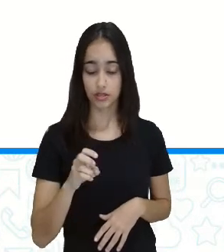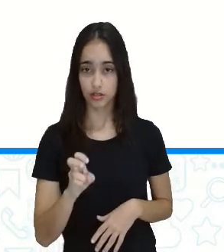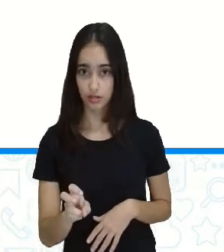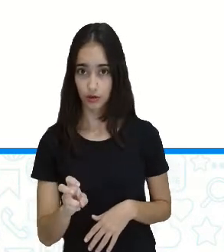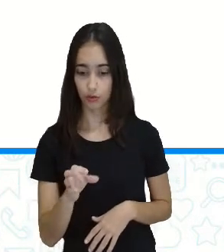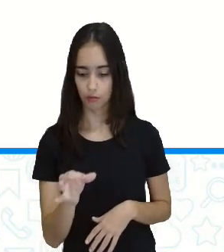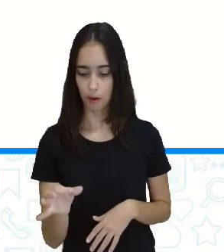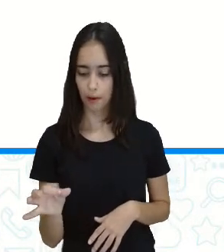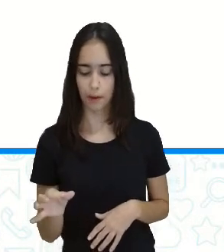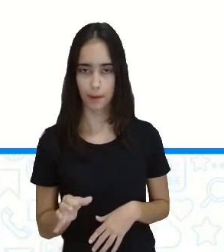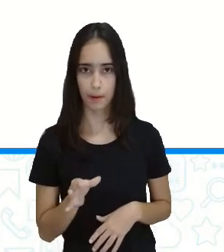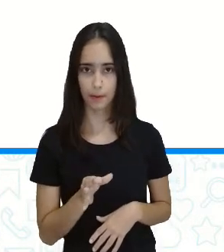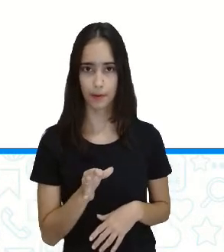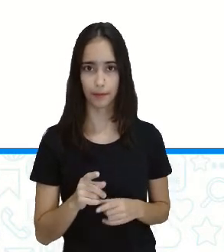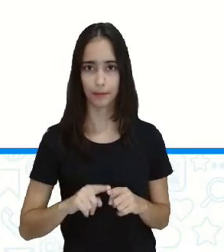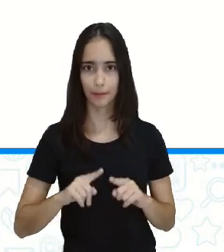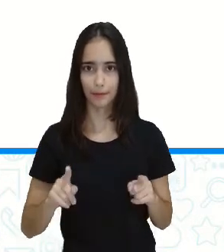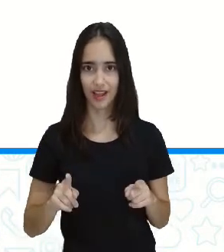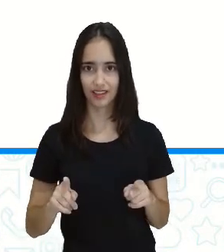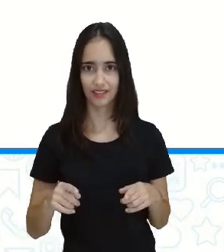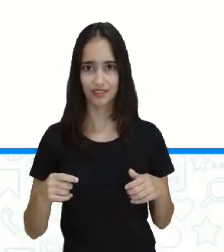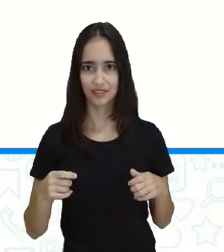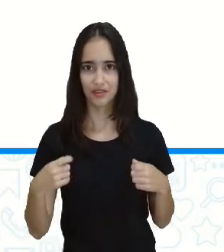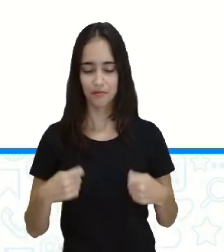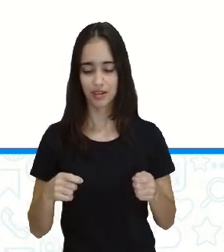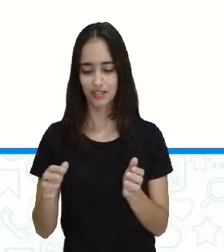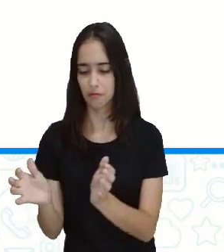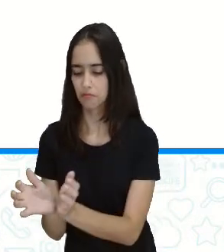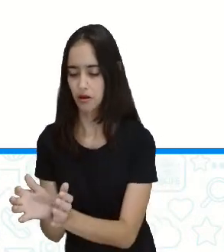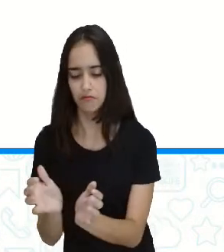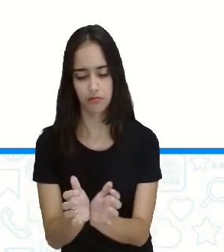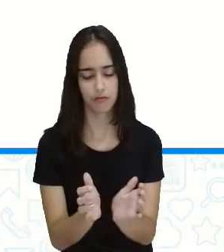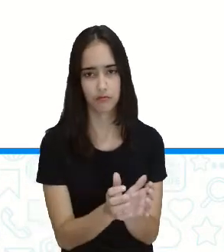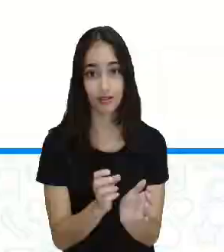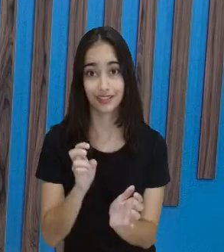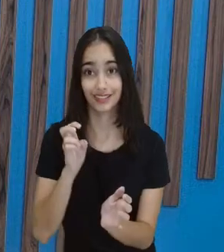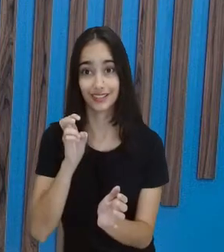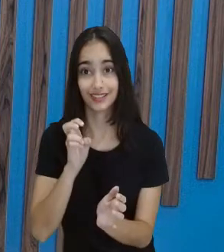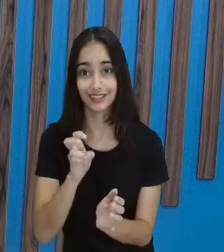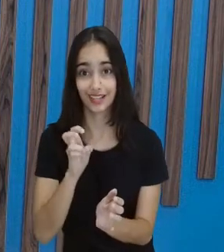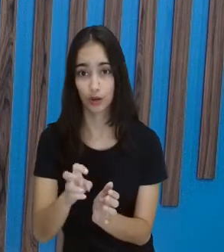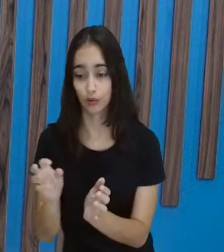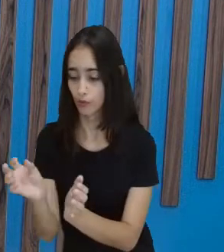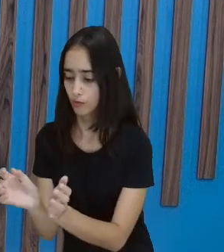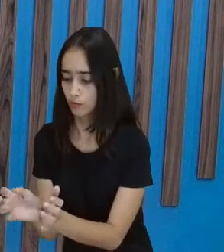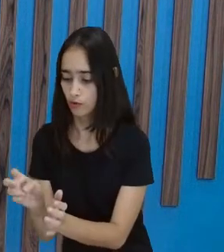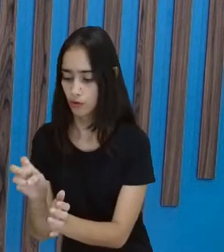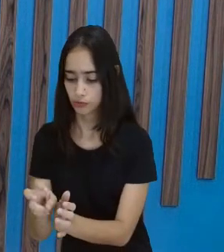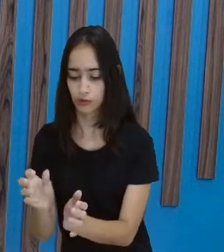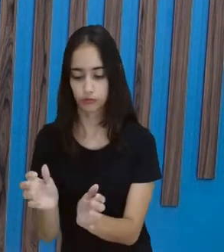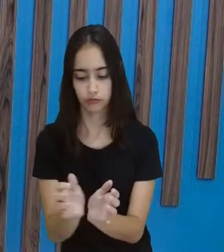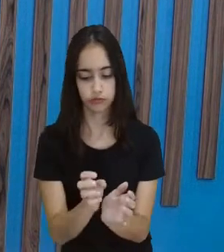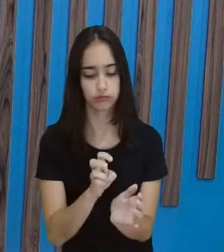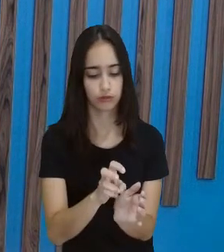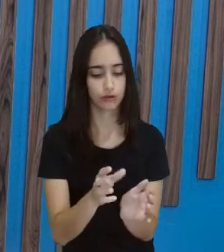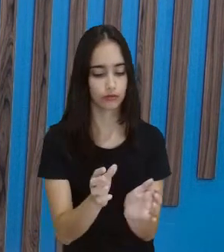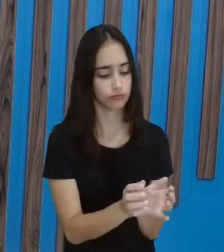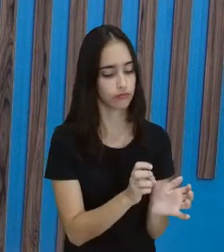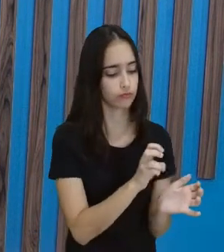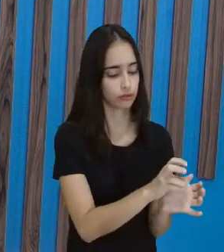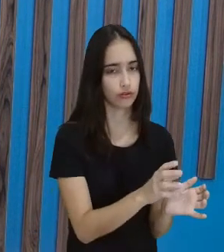5 bolas. Como é que você faz essa continha? Como é que você resolve? Conta aí no